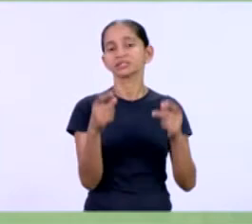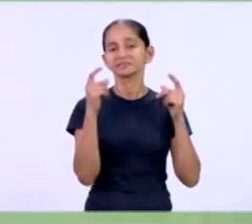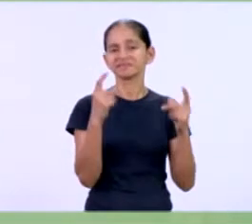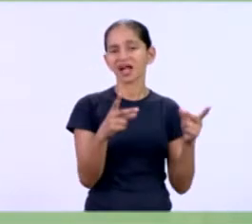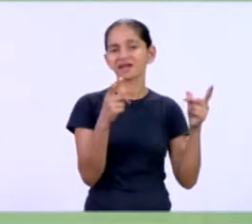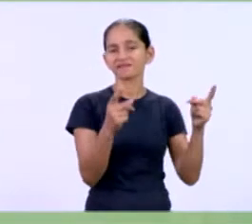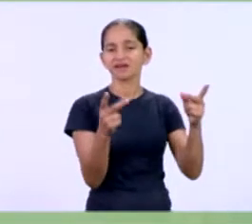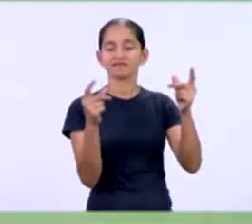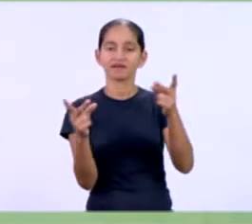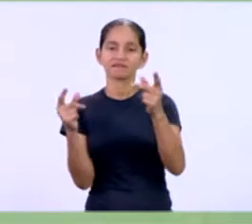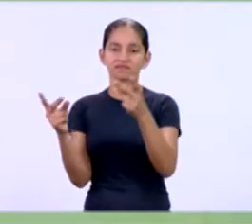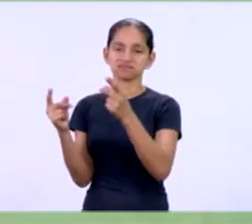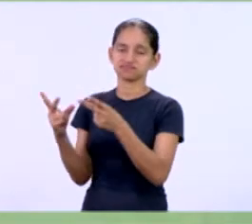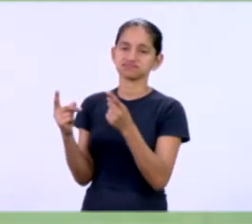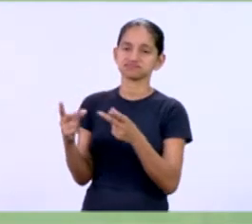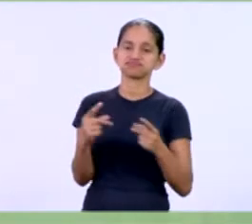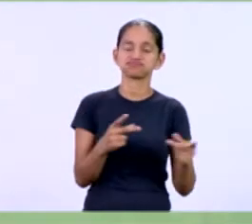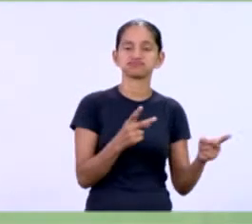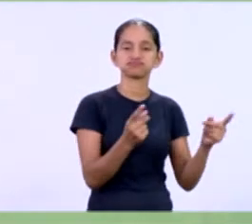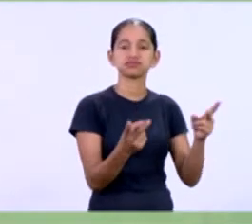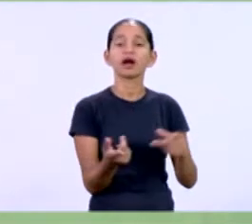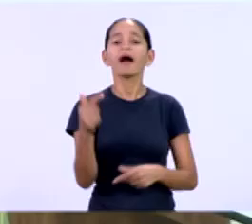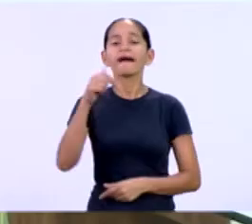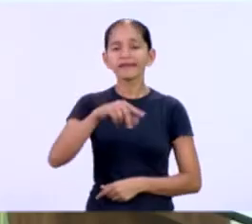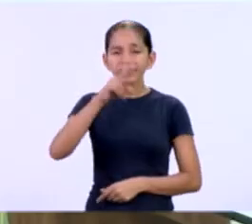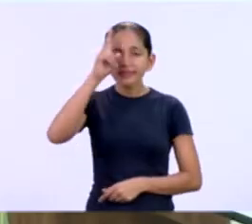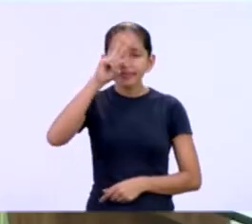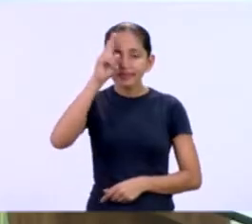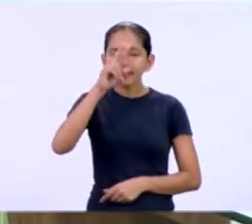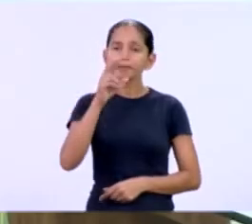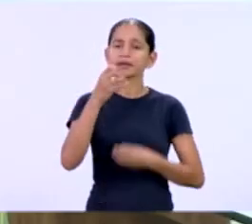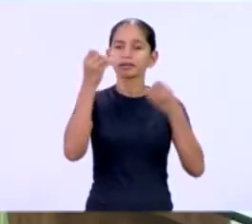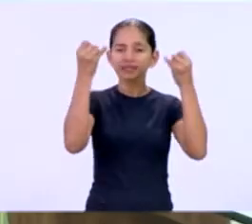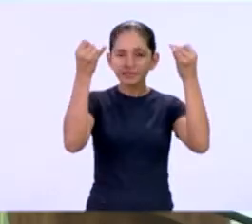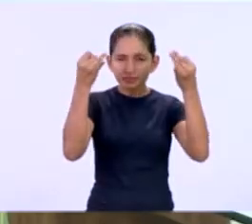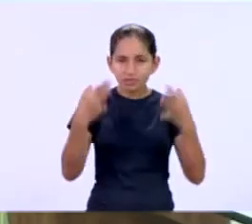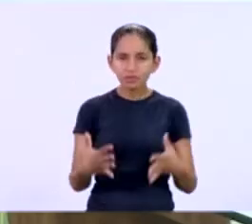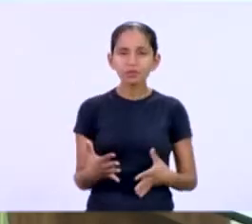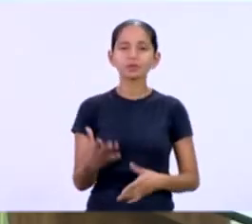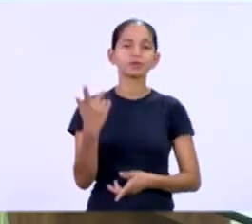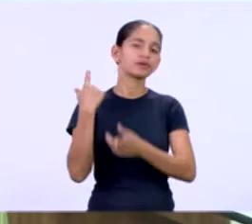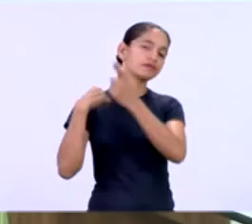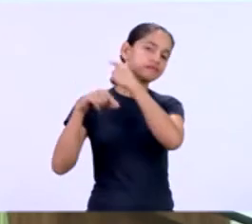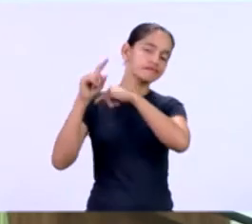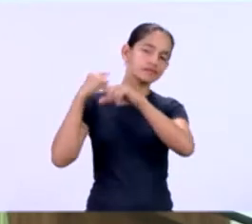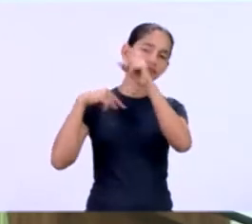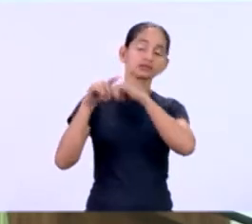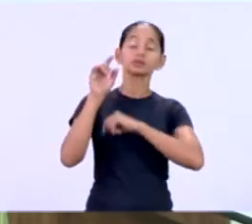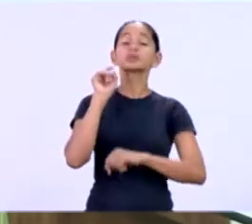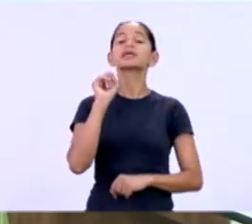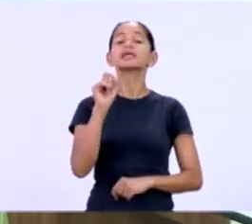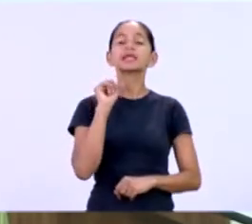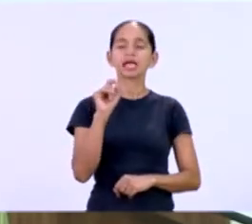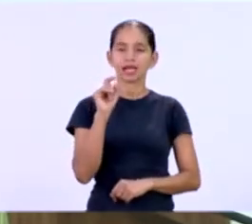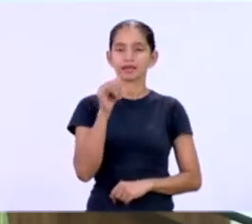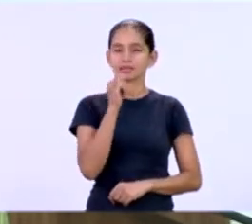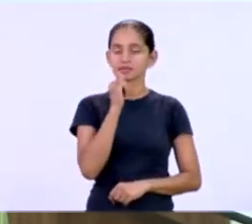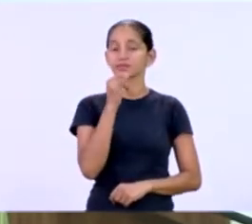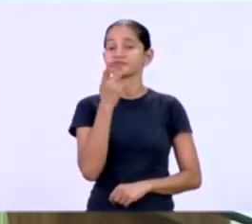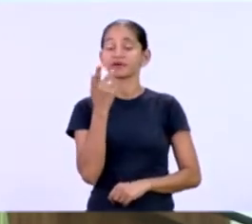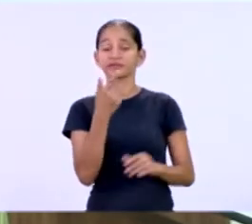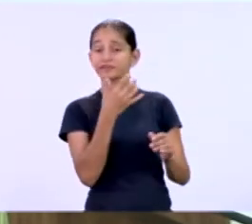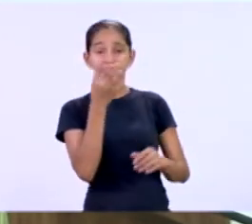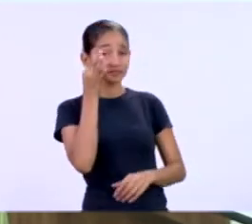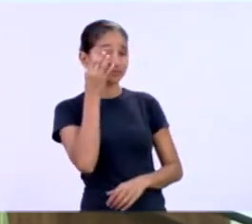princípios do just in time, que foi uma coisa que nós falamos também aqui bastante ao longo do nosso curso, né? O just in time, como a gente vai ver,